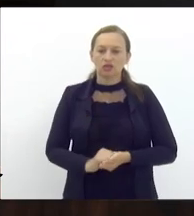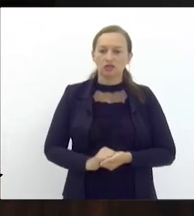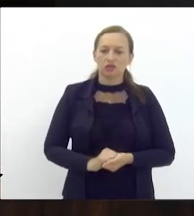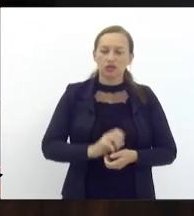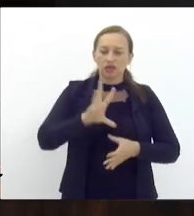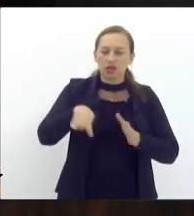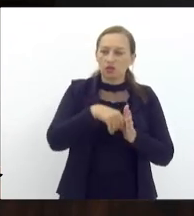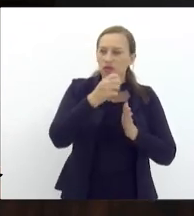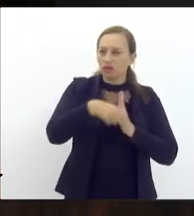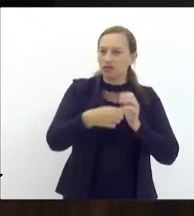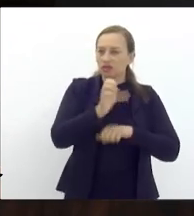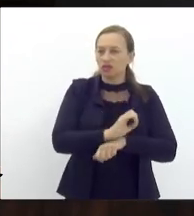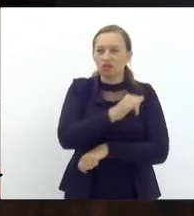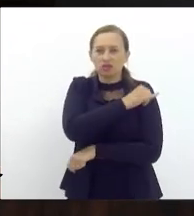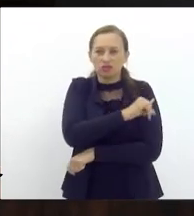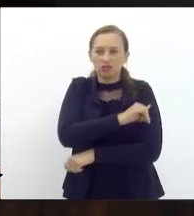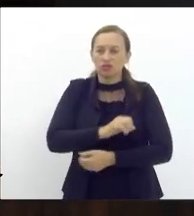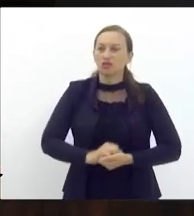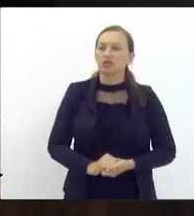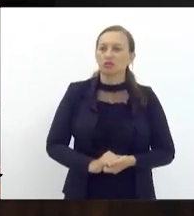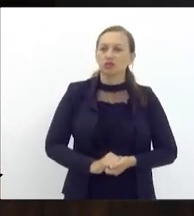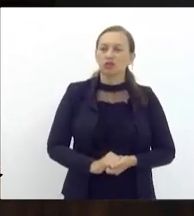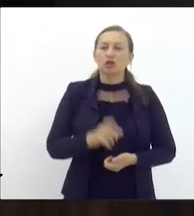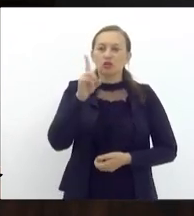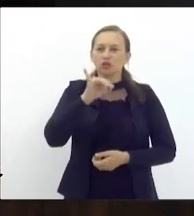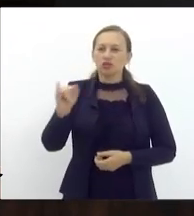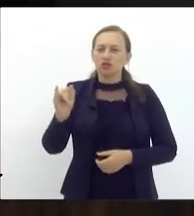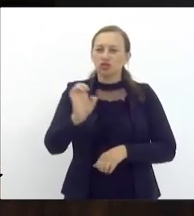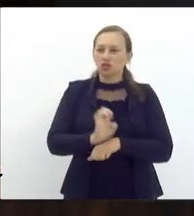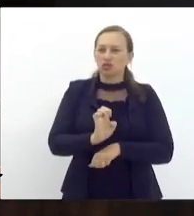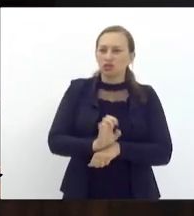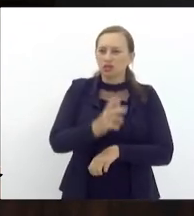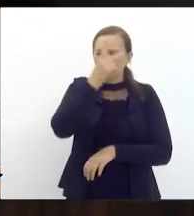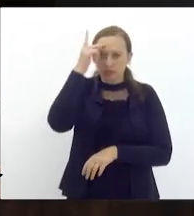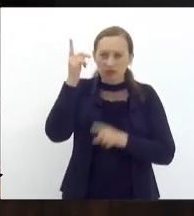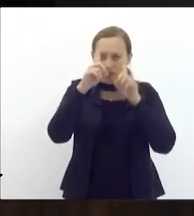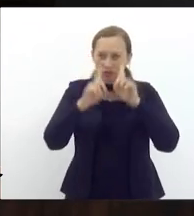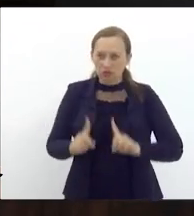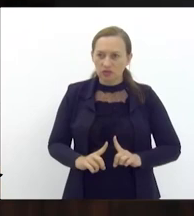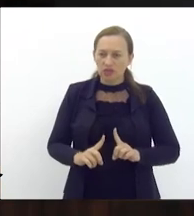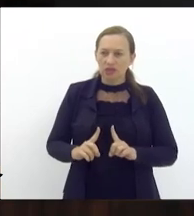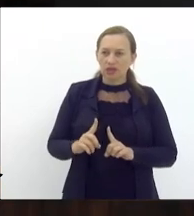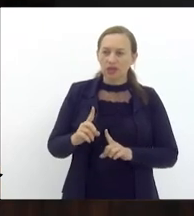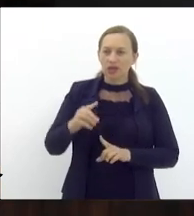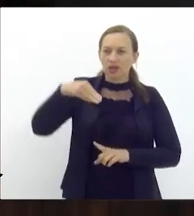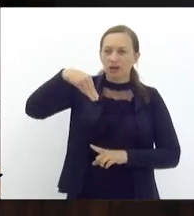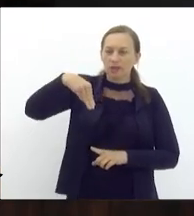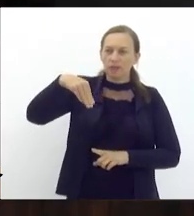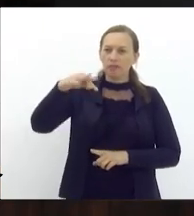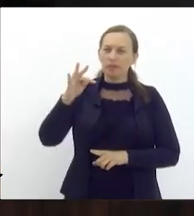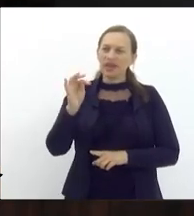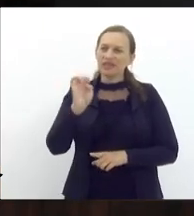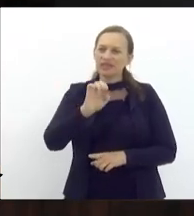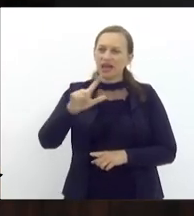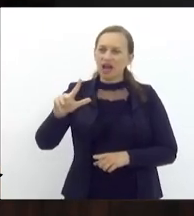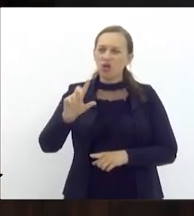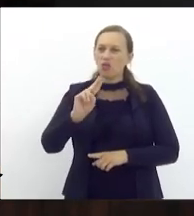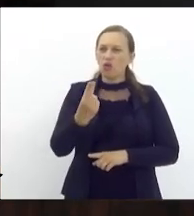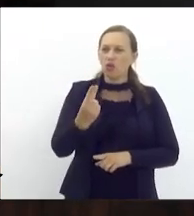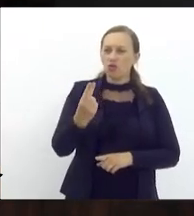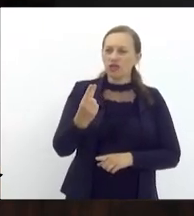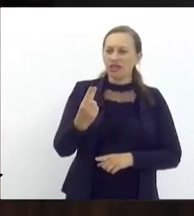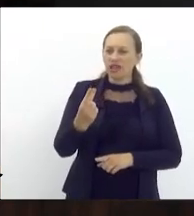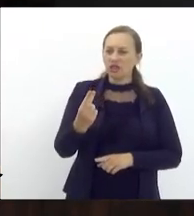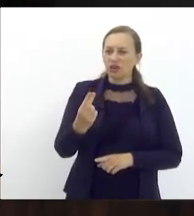inclui no calendário Oficial do Estado do Rio de Janeiro o dia Estadual da pessoa com deficiência mental ou intelectual pareceres as